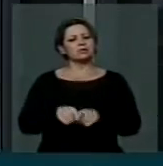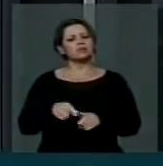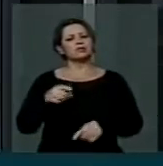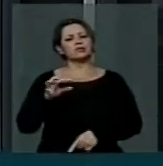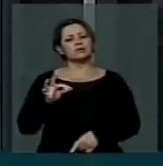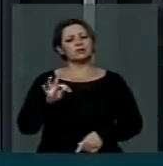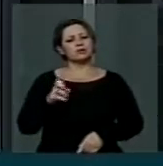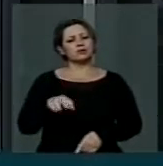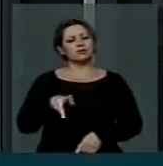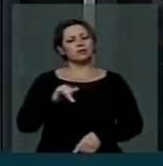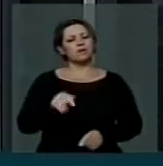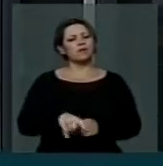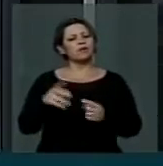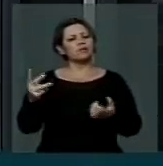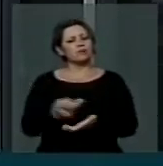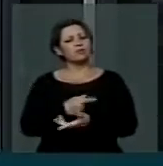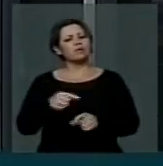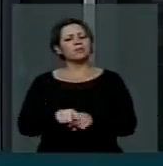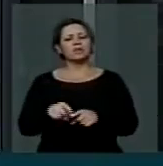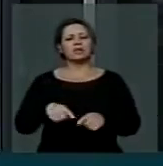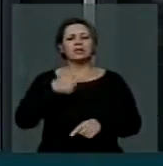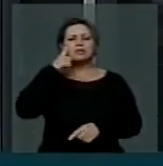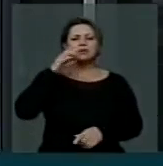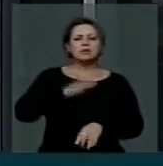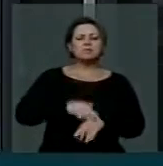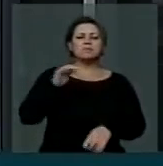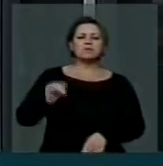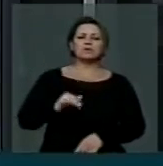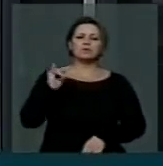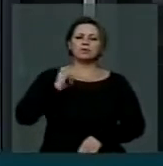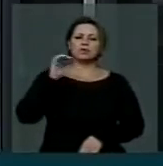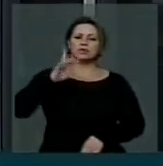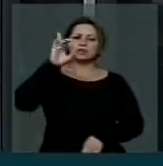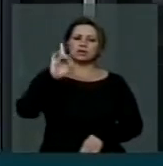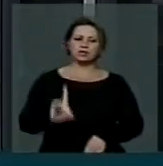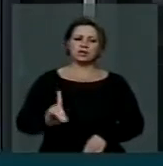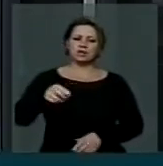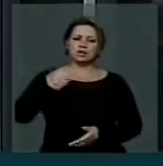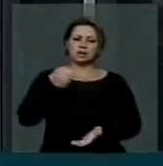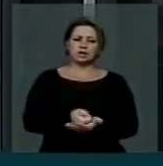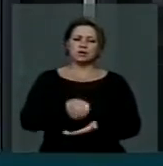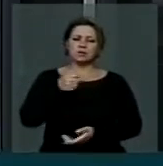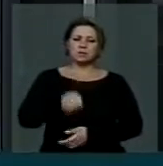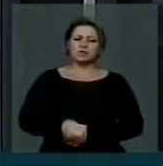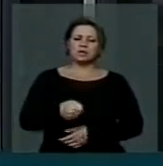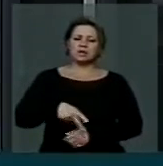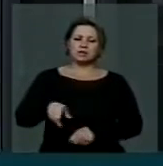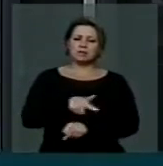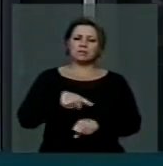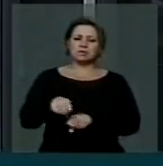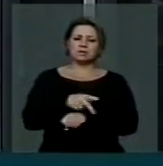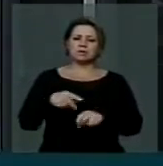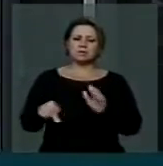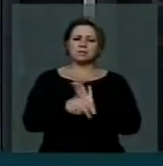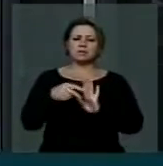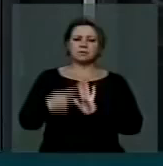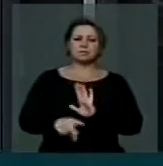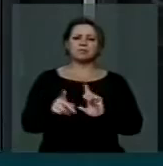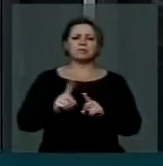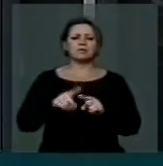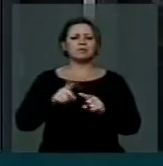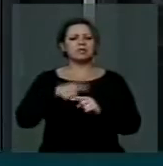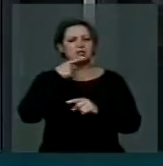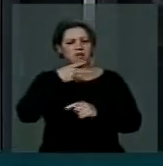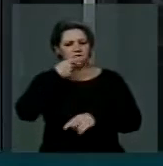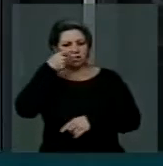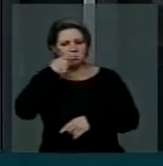Tóquio consubstanciam decisiva fundamentação do direito penal internacional, especialmente por terem